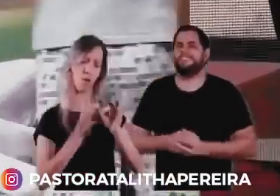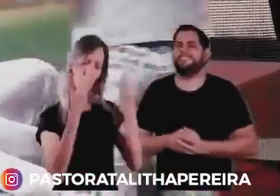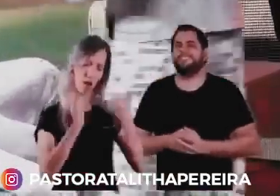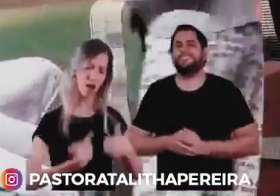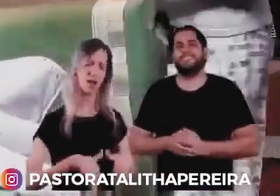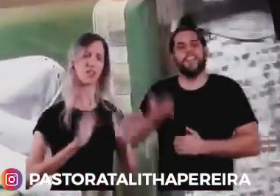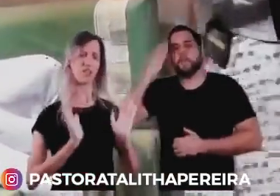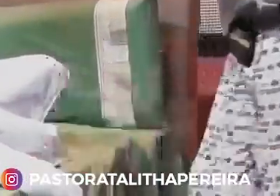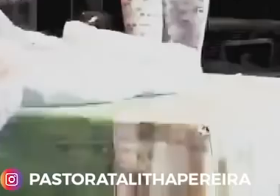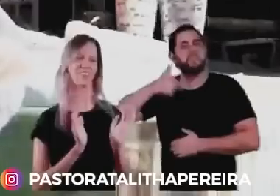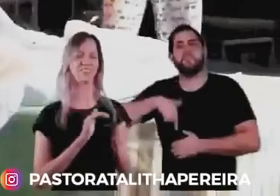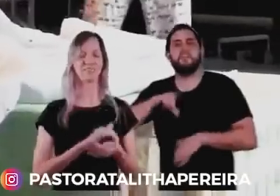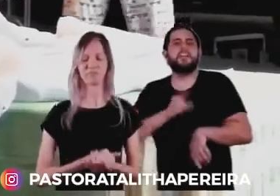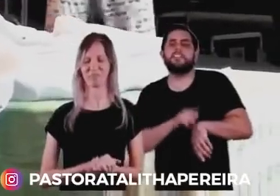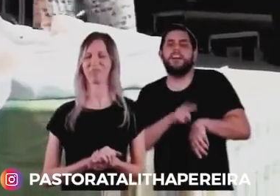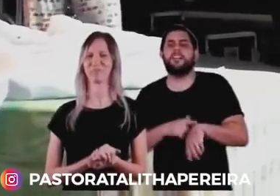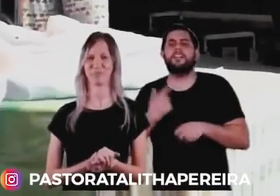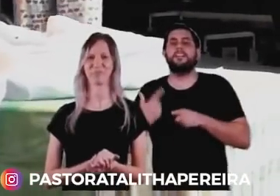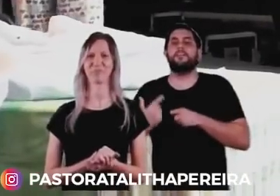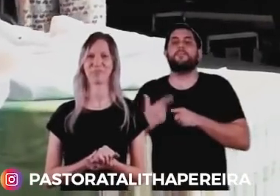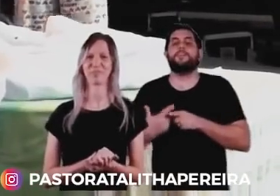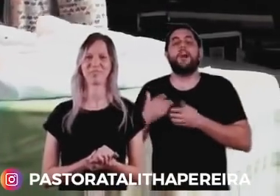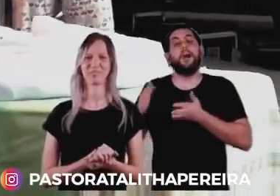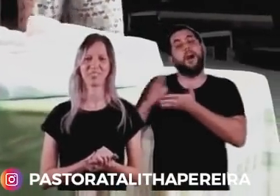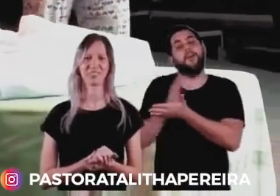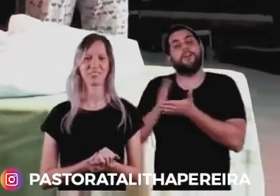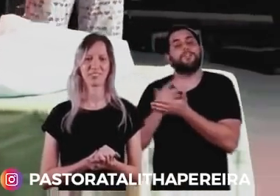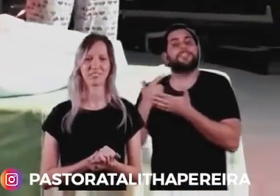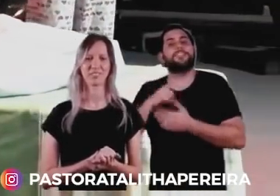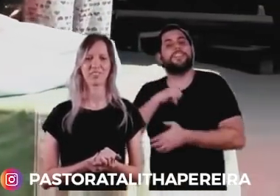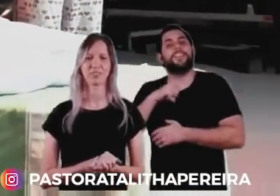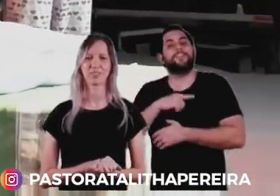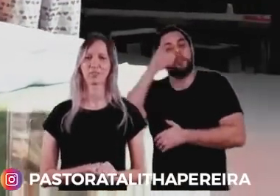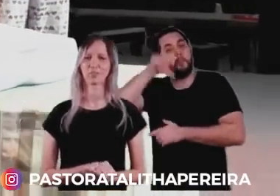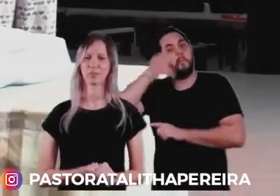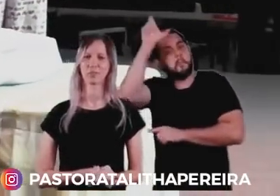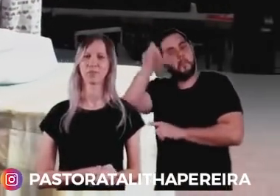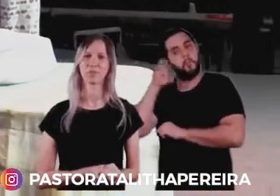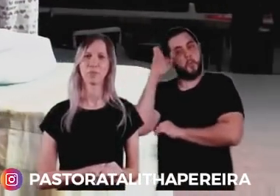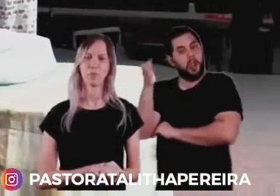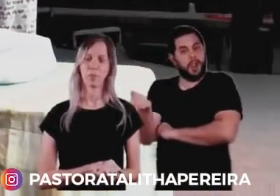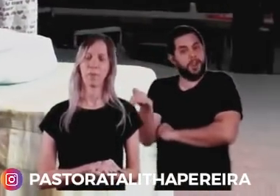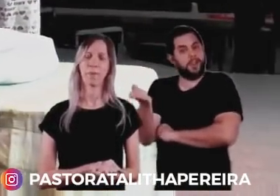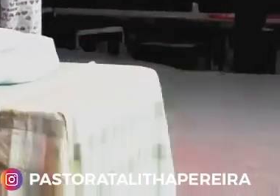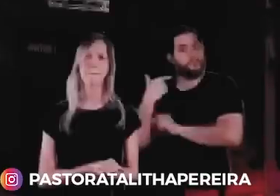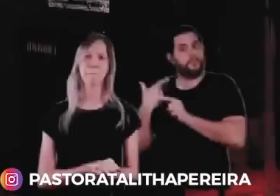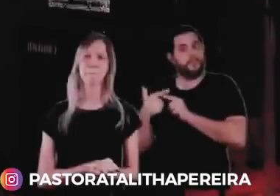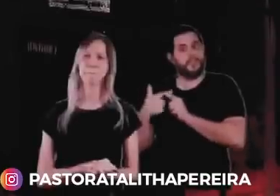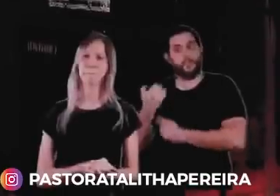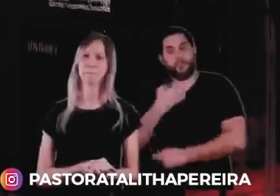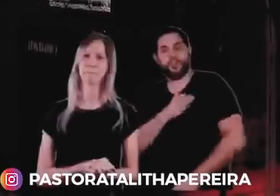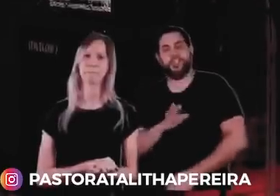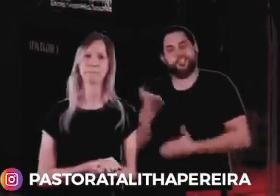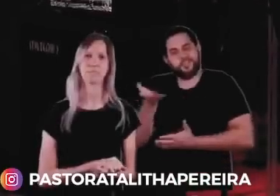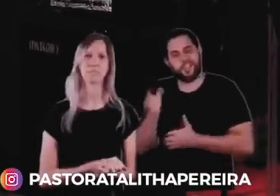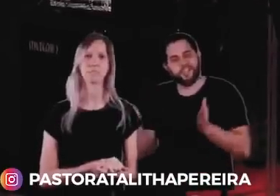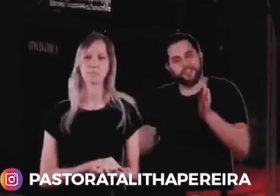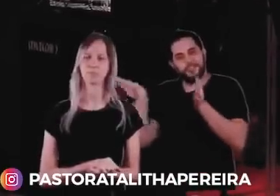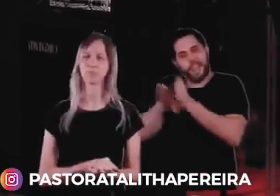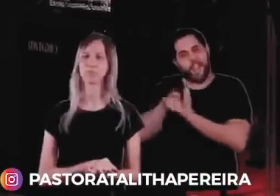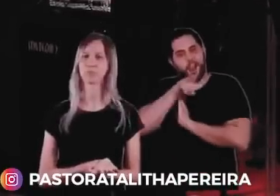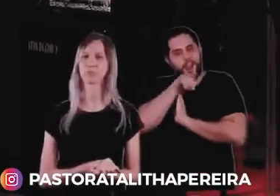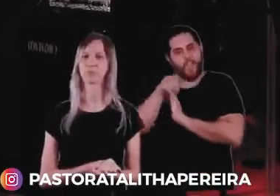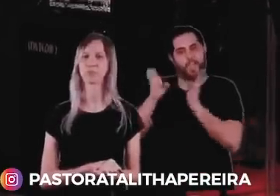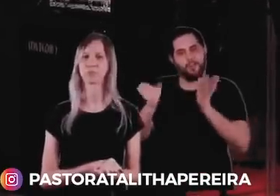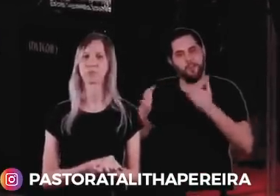Eu não sei para onde ela vai nessa hora, porque eu acho que alguma coisa tem a ver com ela. Porque eu detesto, eu quero chegar no